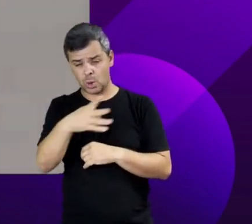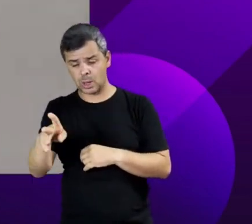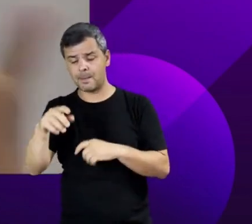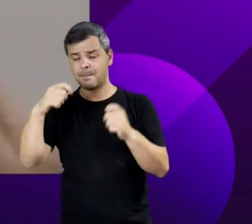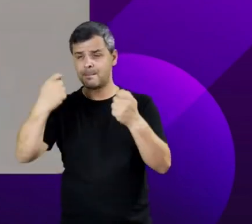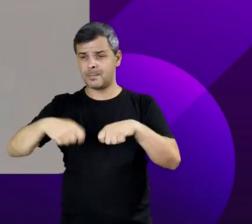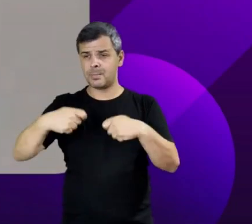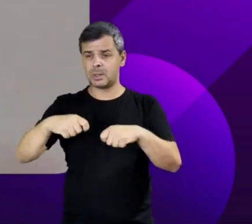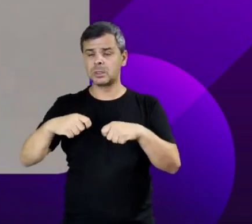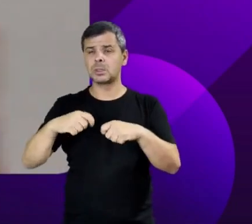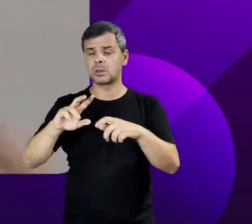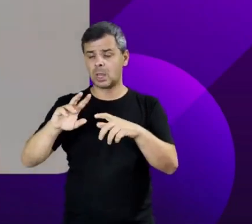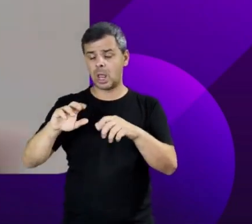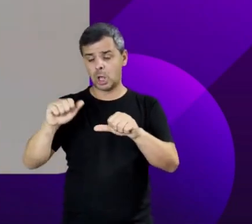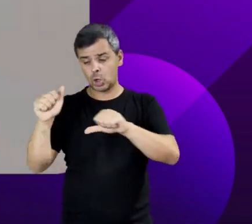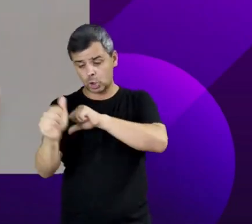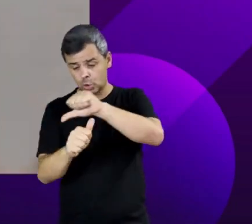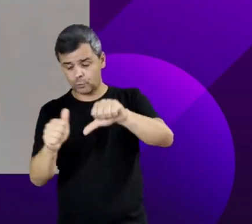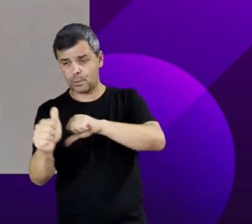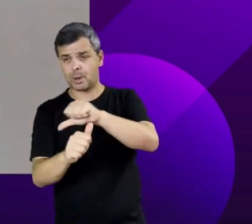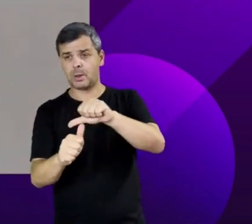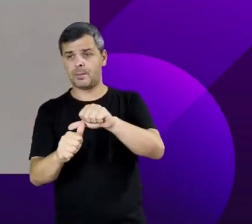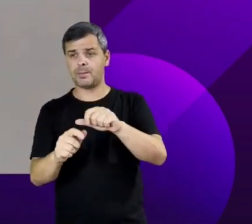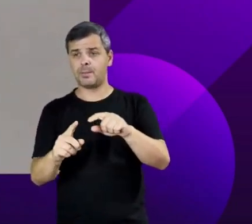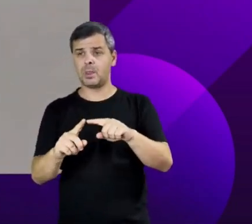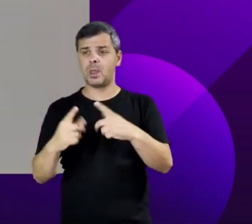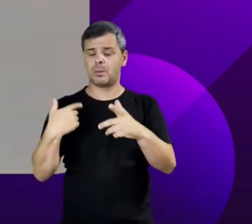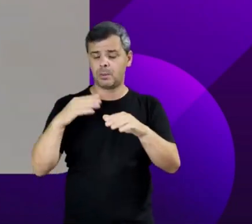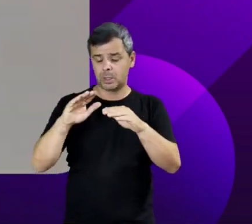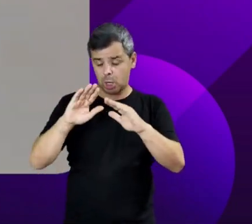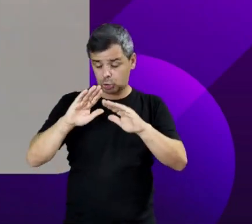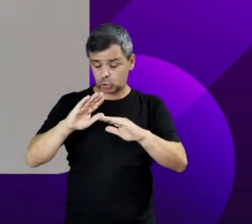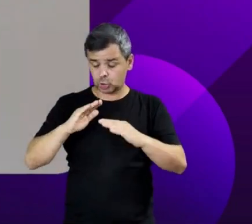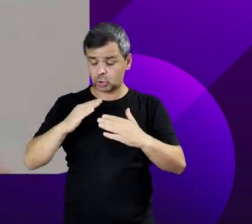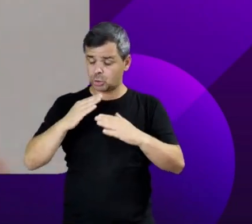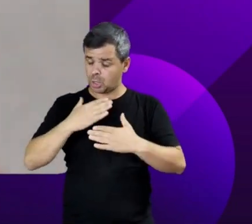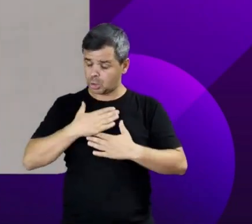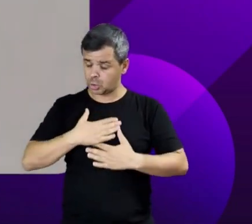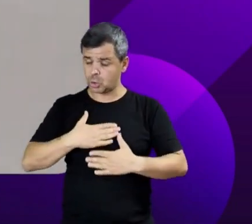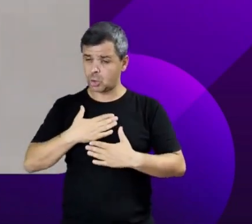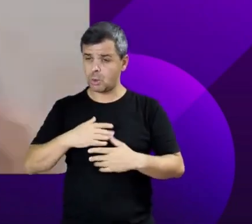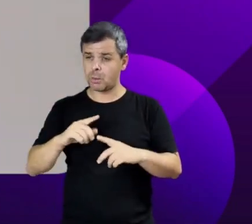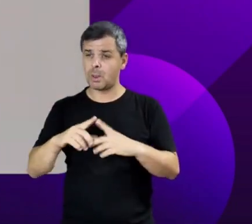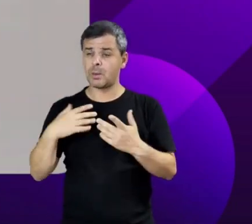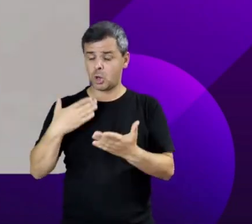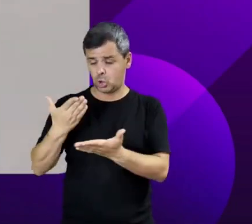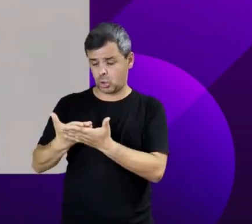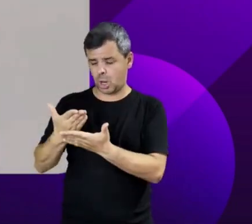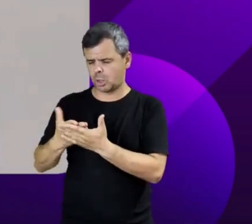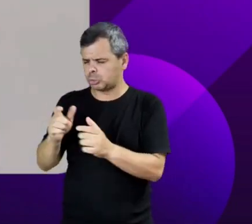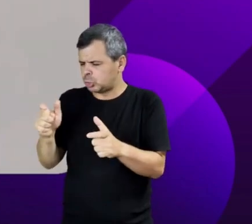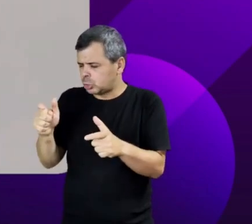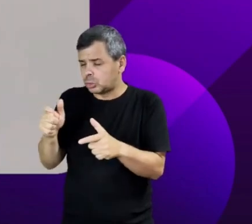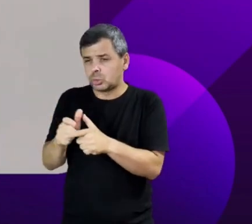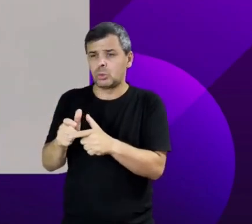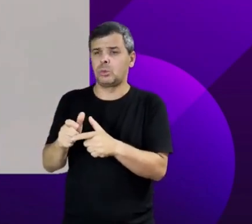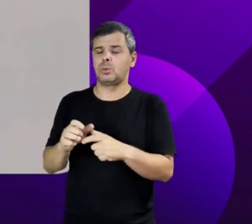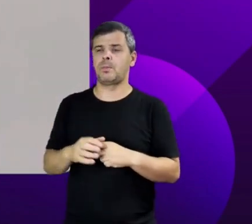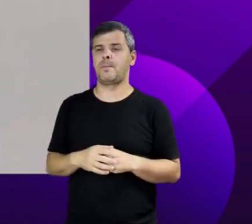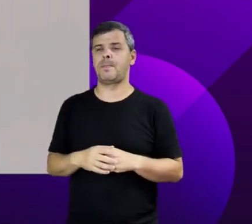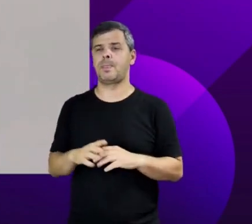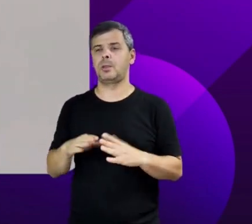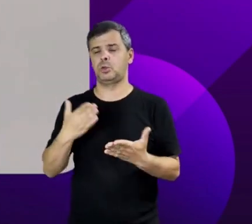ser revertido, ou que precisa ser desacelerado para alguns estudiosos, minimizado para